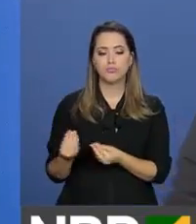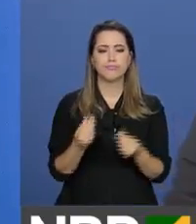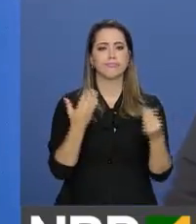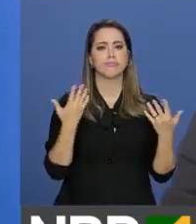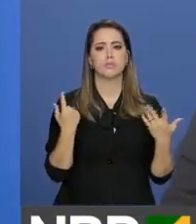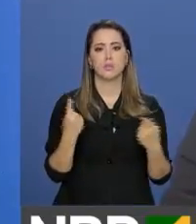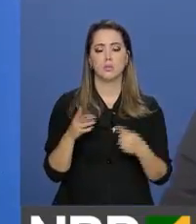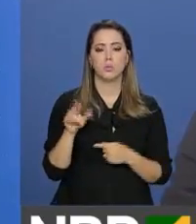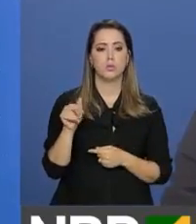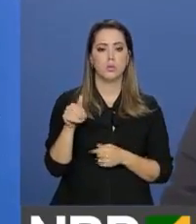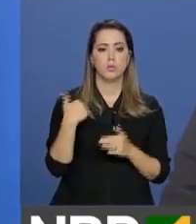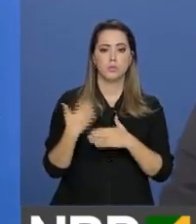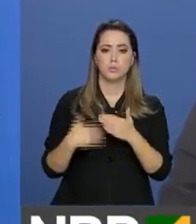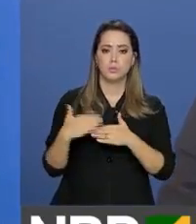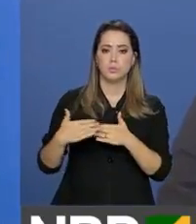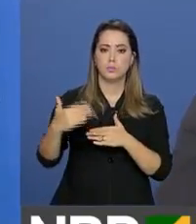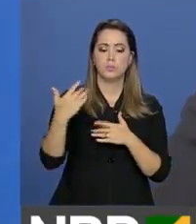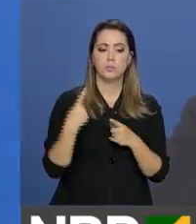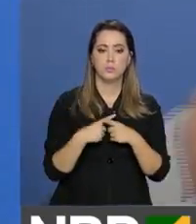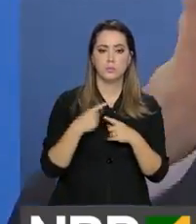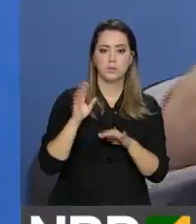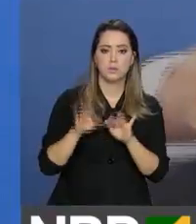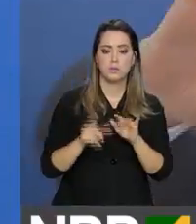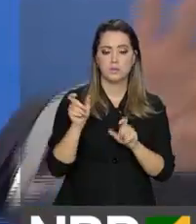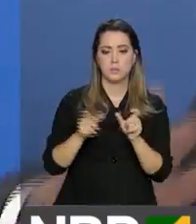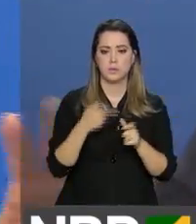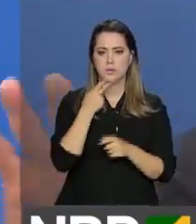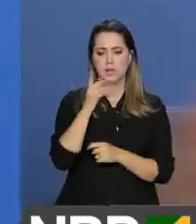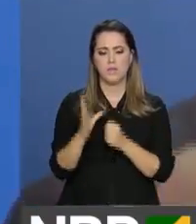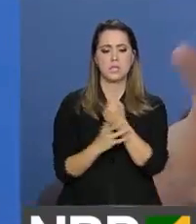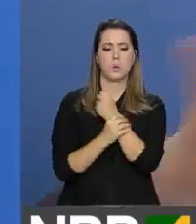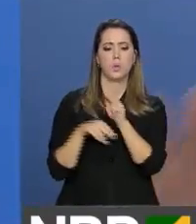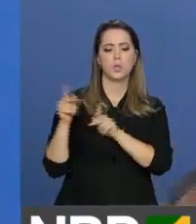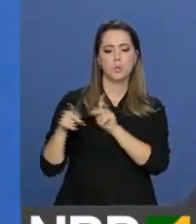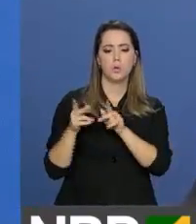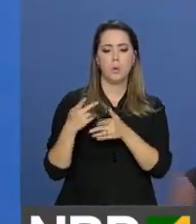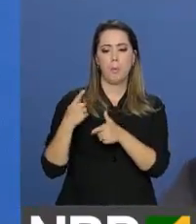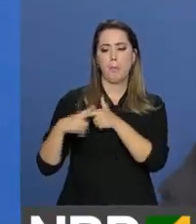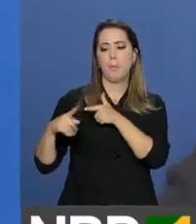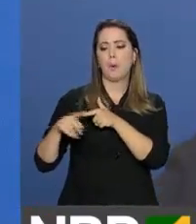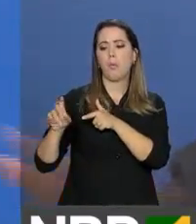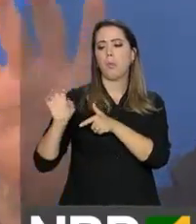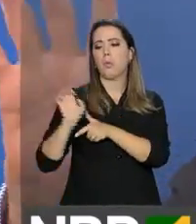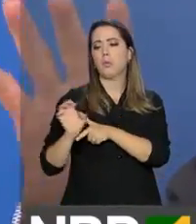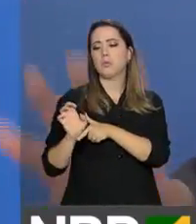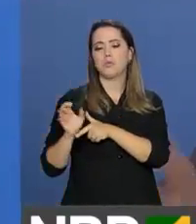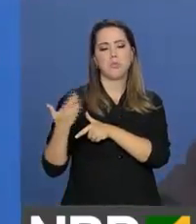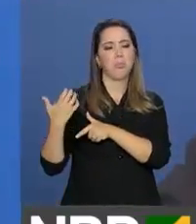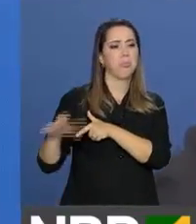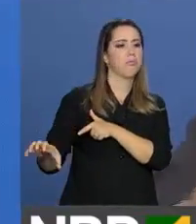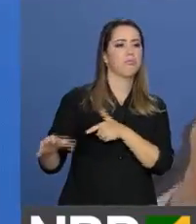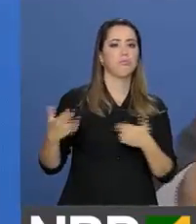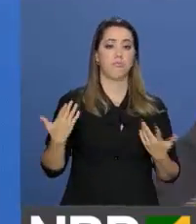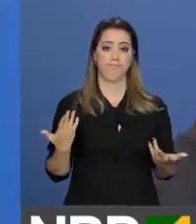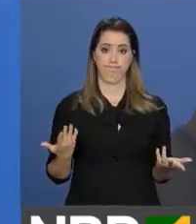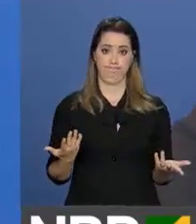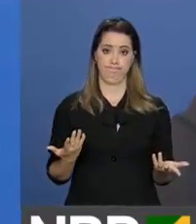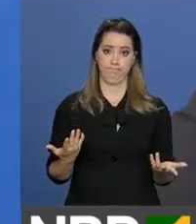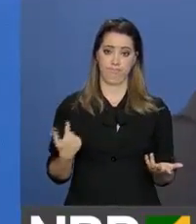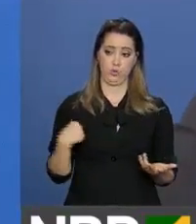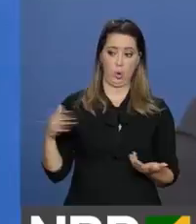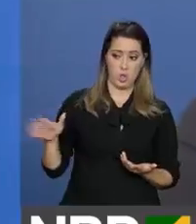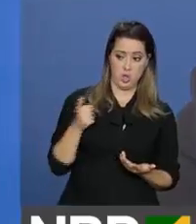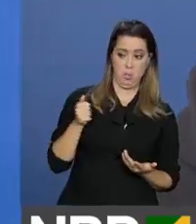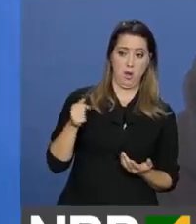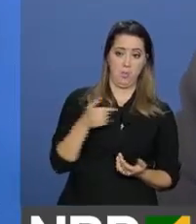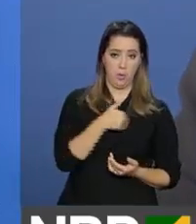muitos, que jamais foi levada a efeito, porque muitos diziam: a segurança pública é problema dos estados, nós não vamos nos meter nisso, porque vamos chamar